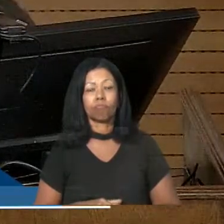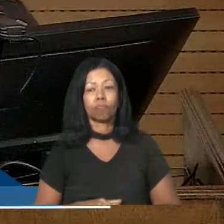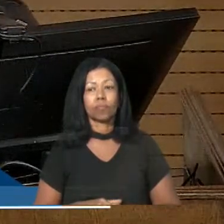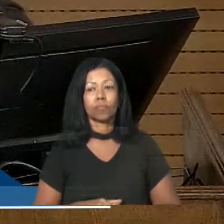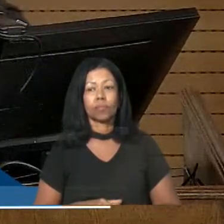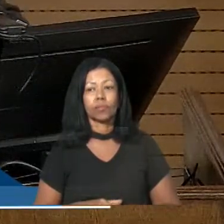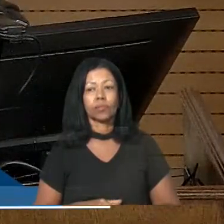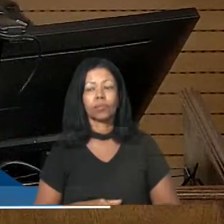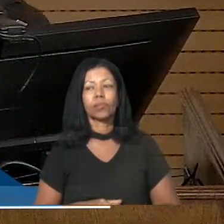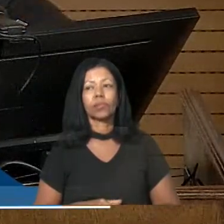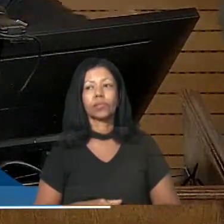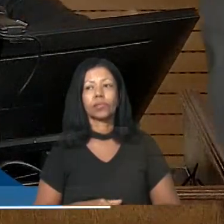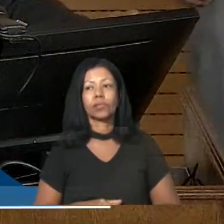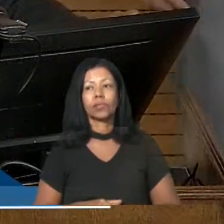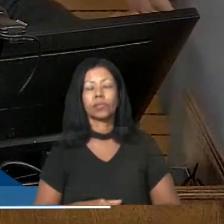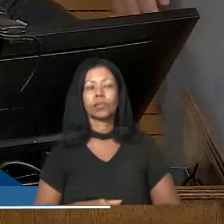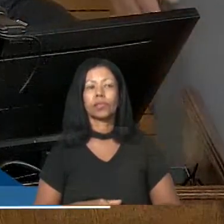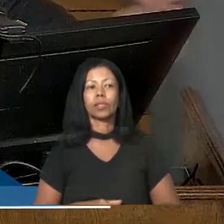Em discussão,